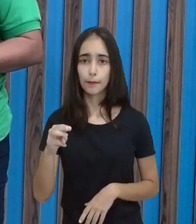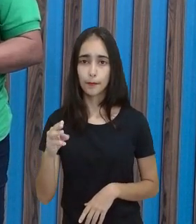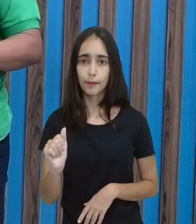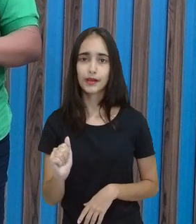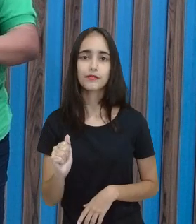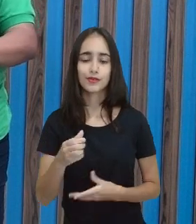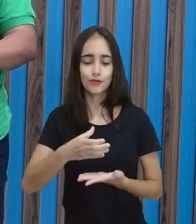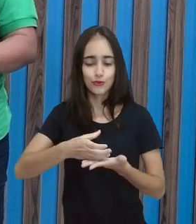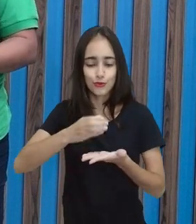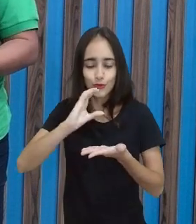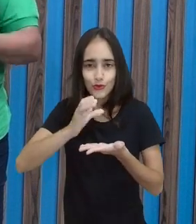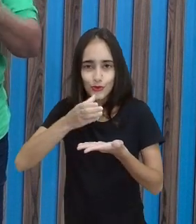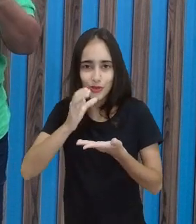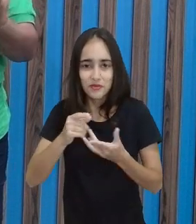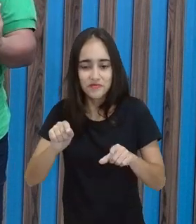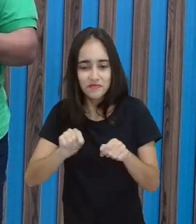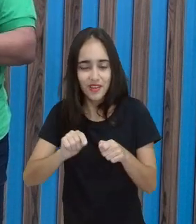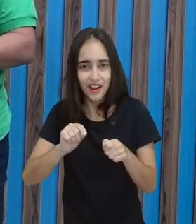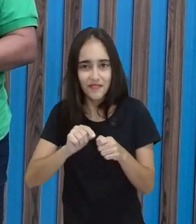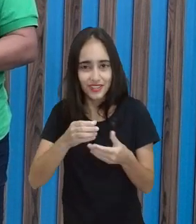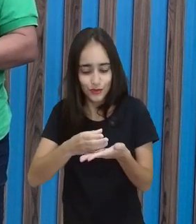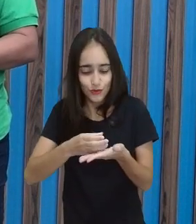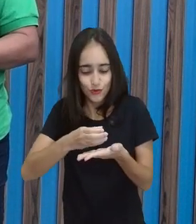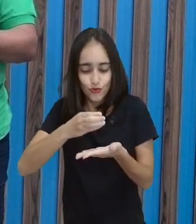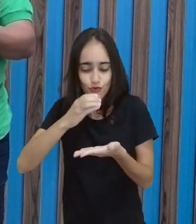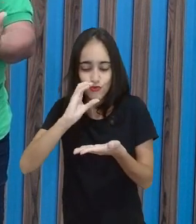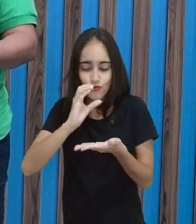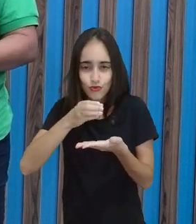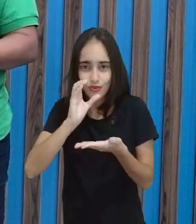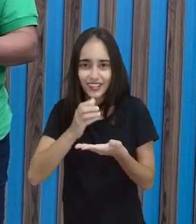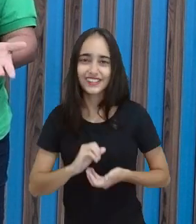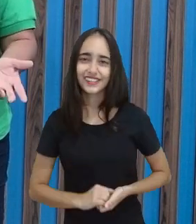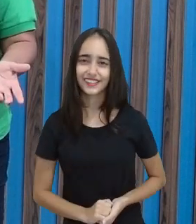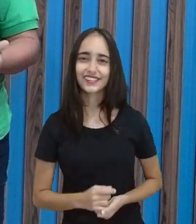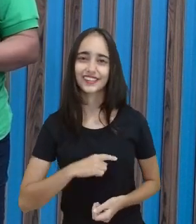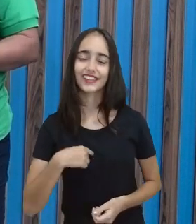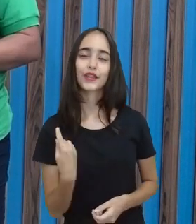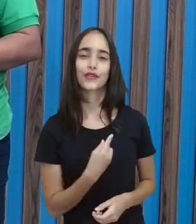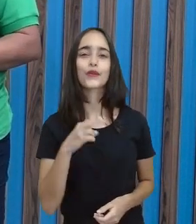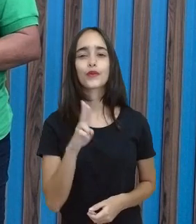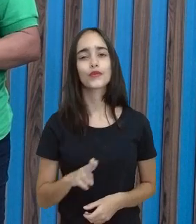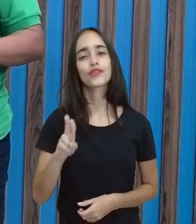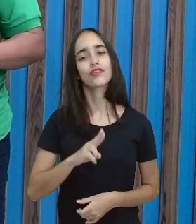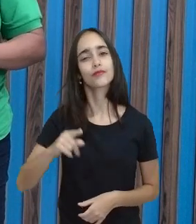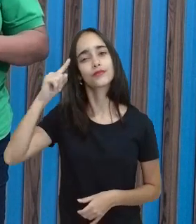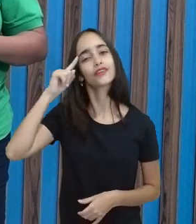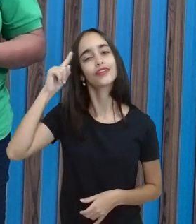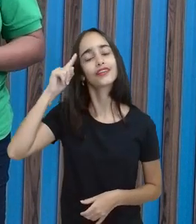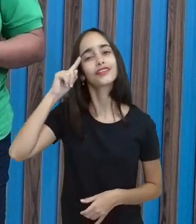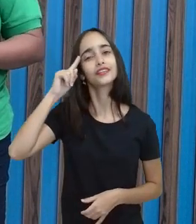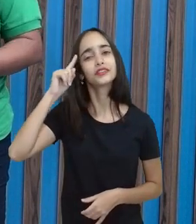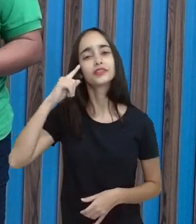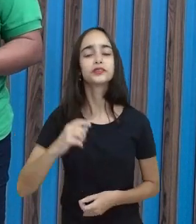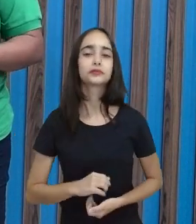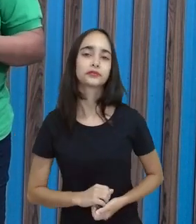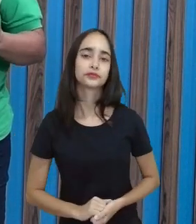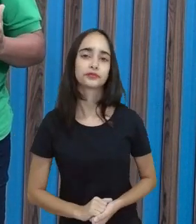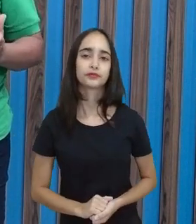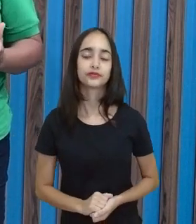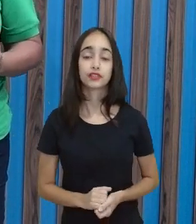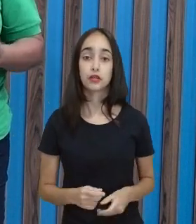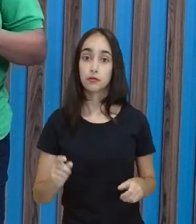aí, para fazer este copo, que é utilizado no nosso dia a dia, no nosso cotidiano. Então, para que ele fosse feito,